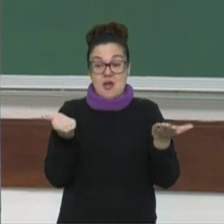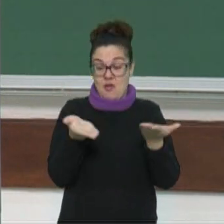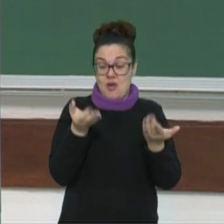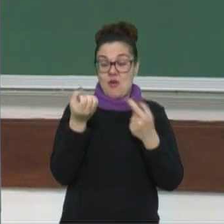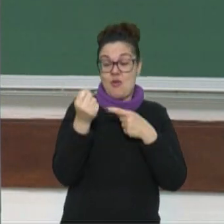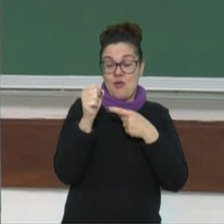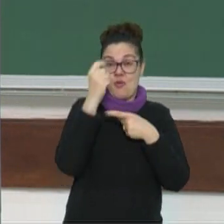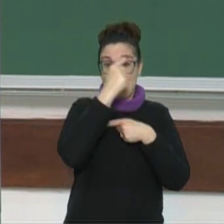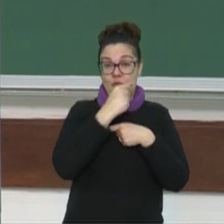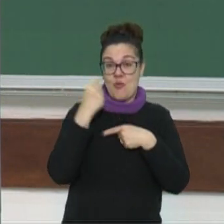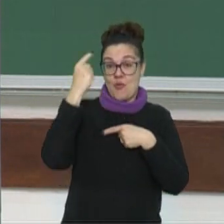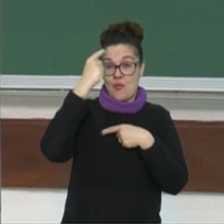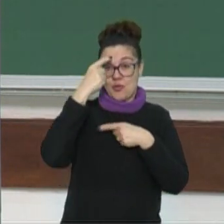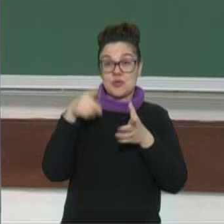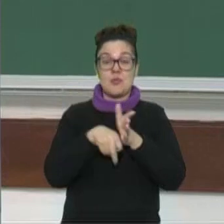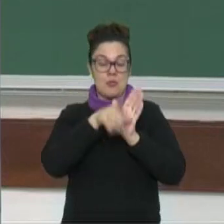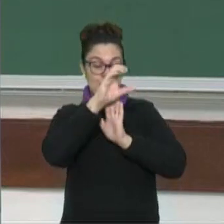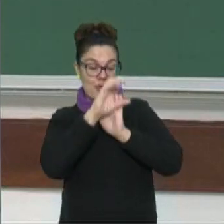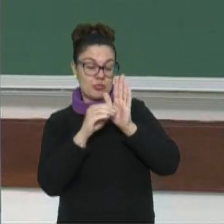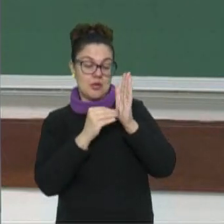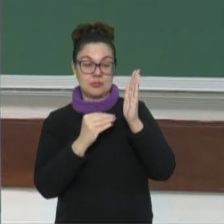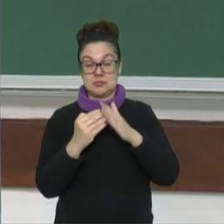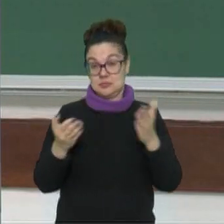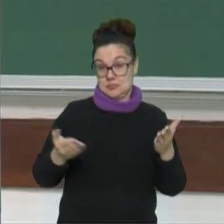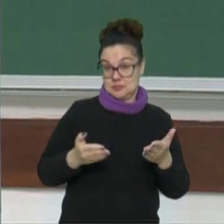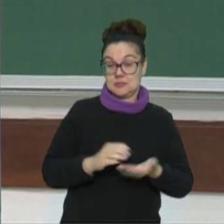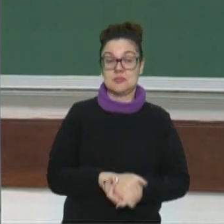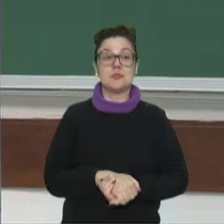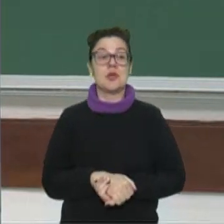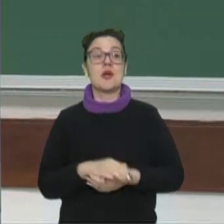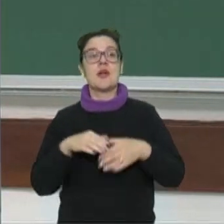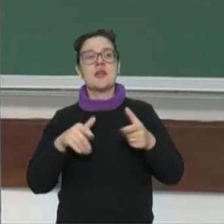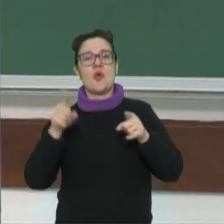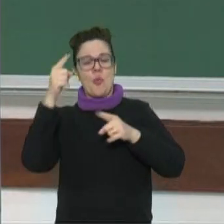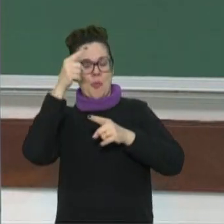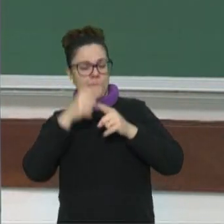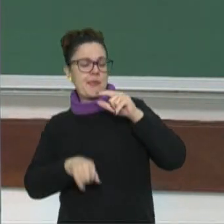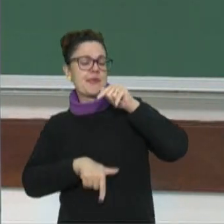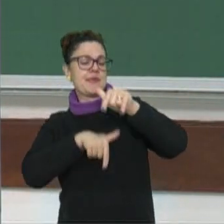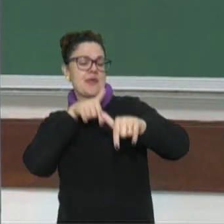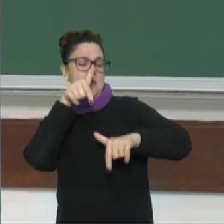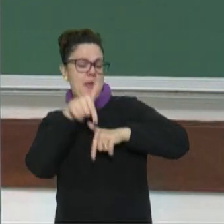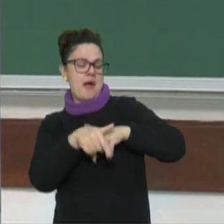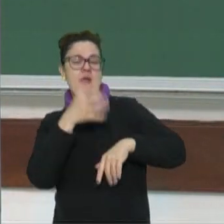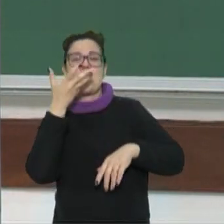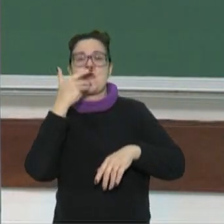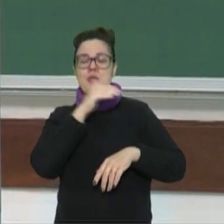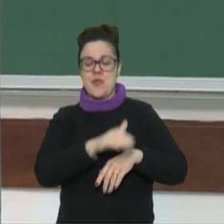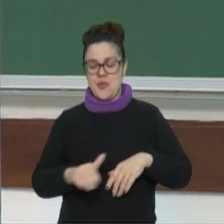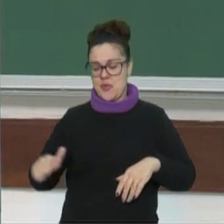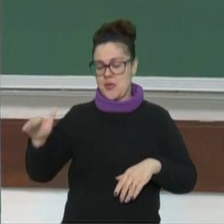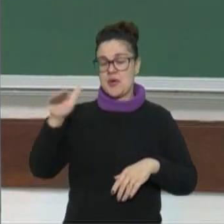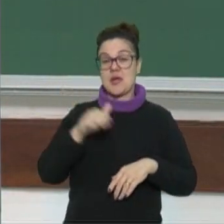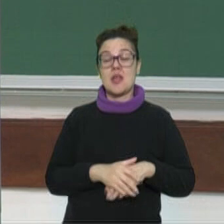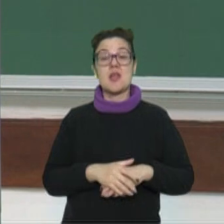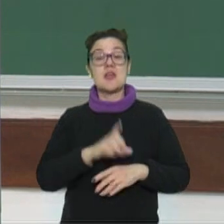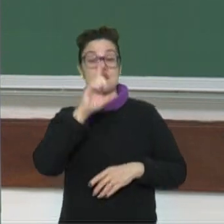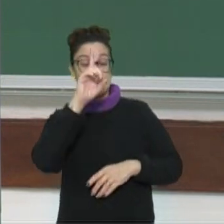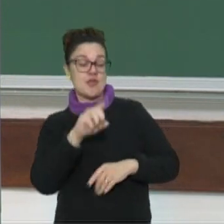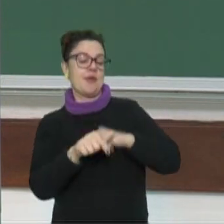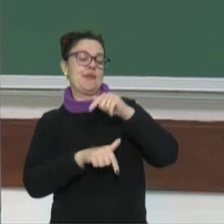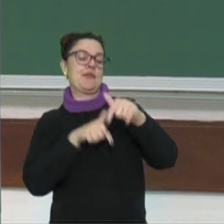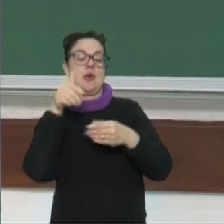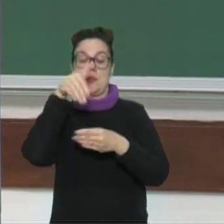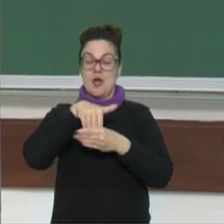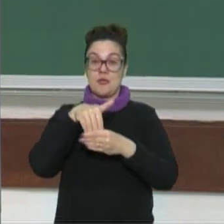que esse é o contrato padrão hoje em dia. Então veja, a proibição do trabalho infantil, o direito dos trabalhadores votarem, são tudo ideias